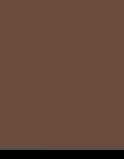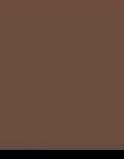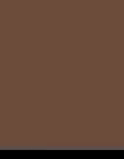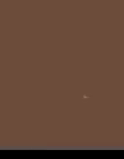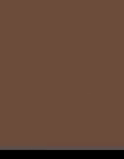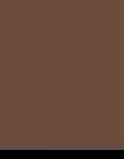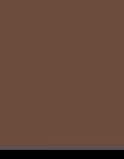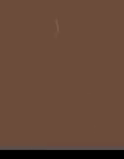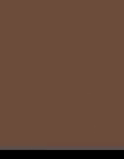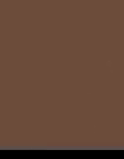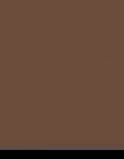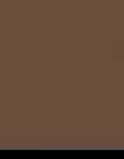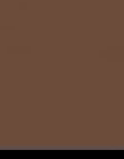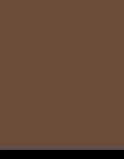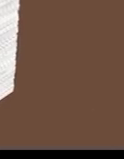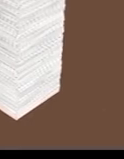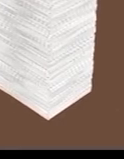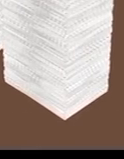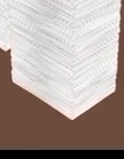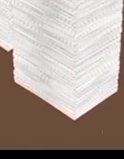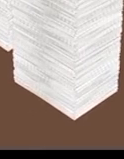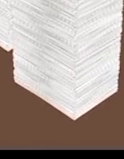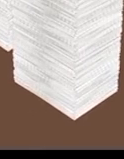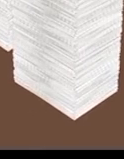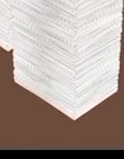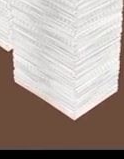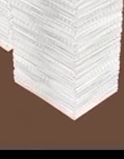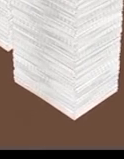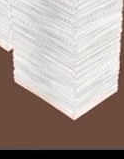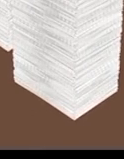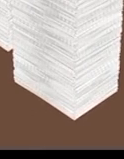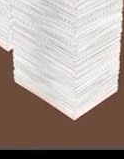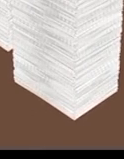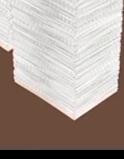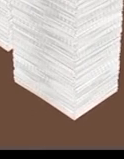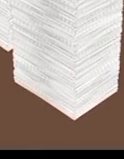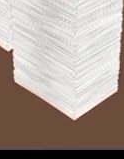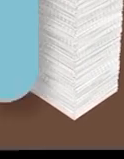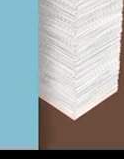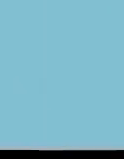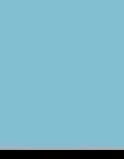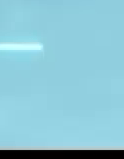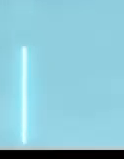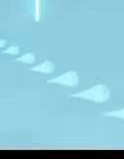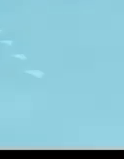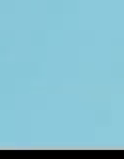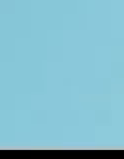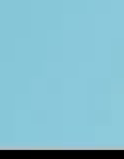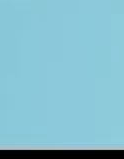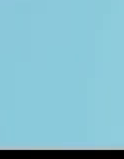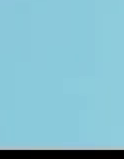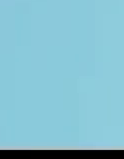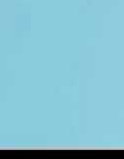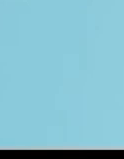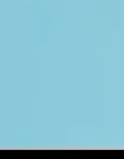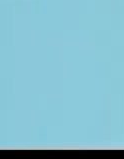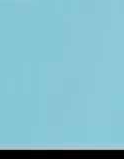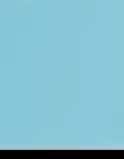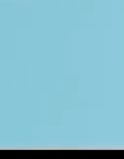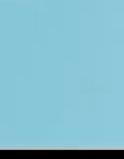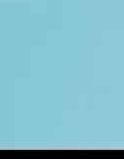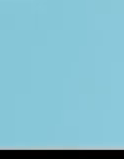à lista de espera por um novo implante, gerando ainda mais custos para os cofres públicos. Quer mais informações como essa?